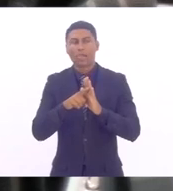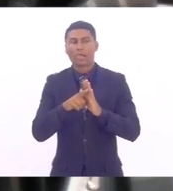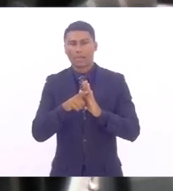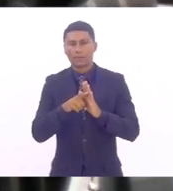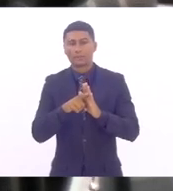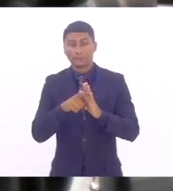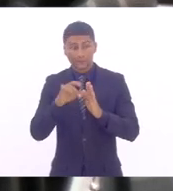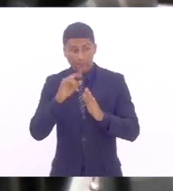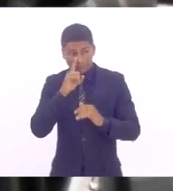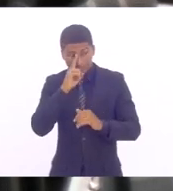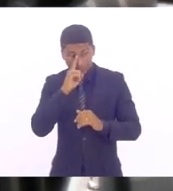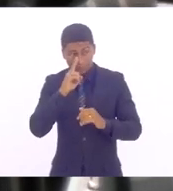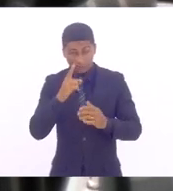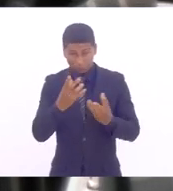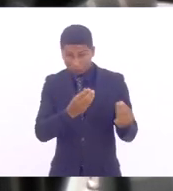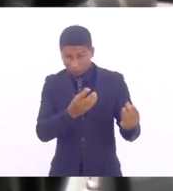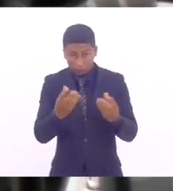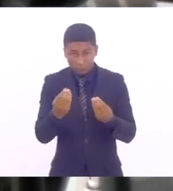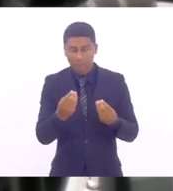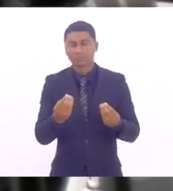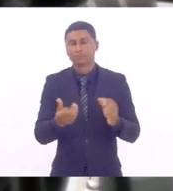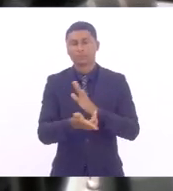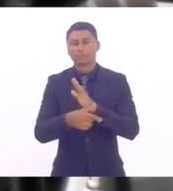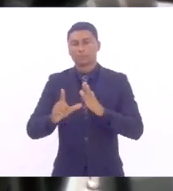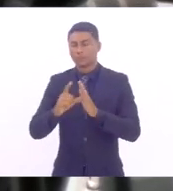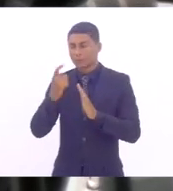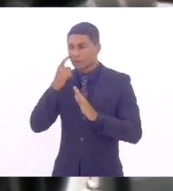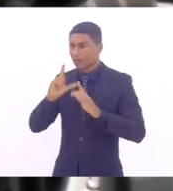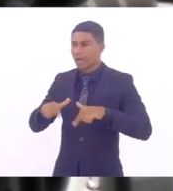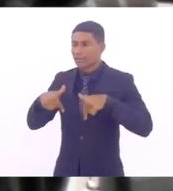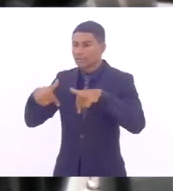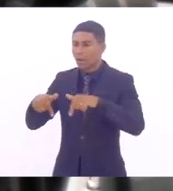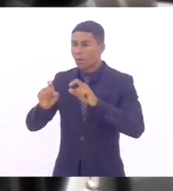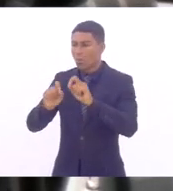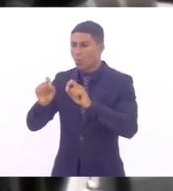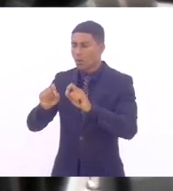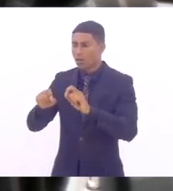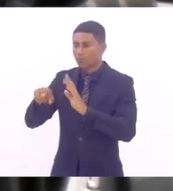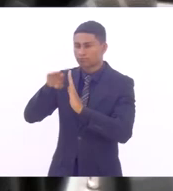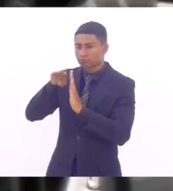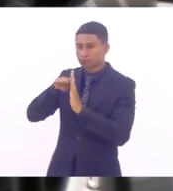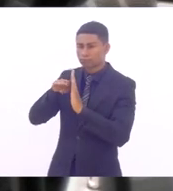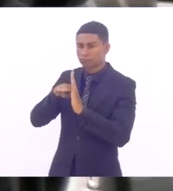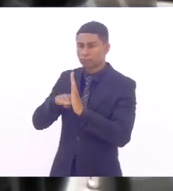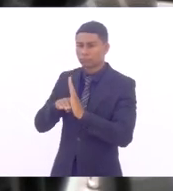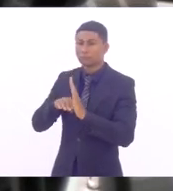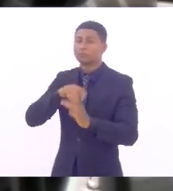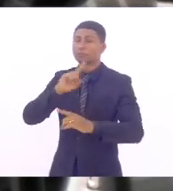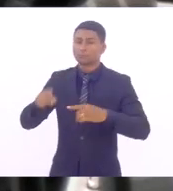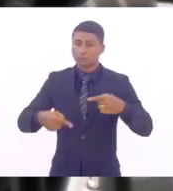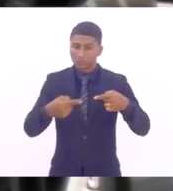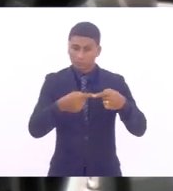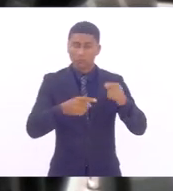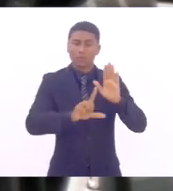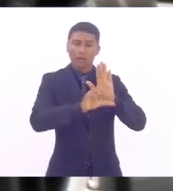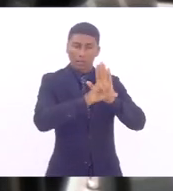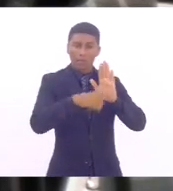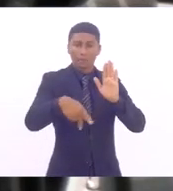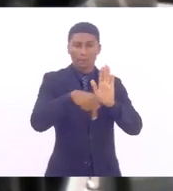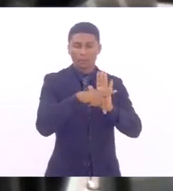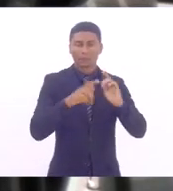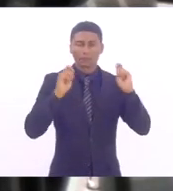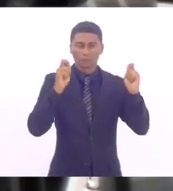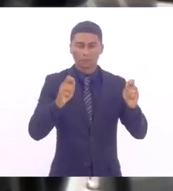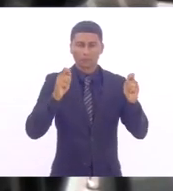são previamente estabelecidas de acordo com o que determina o Estatuto do Torcedor, de acordo com o